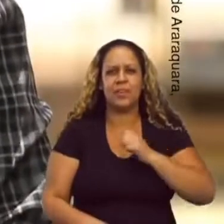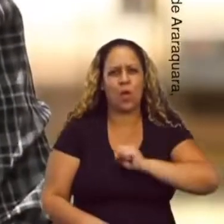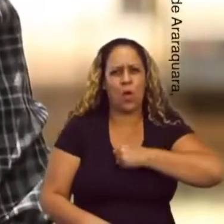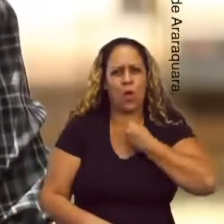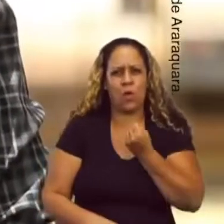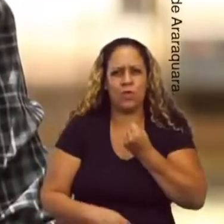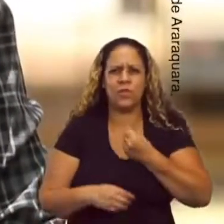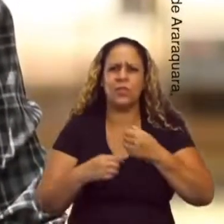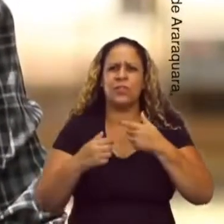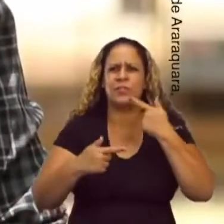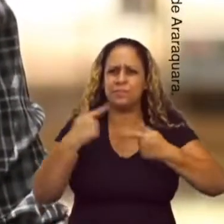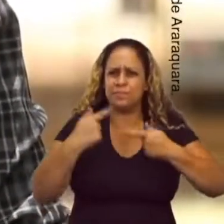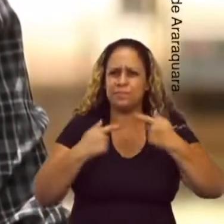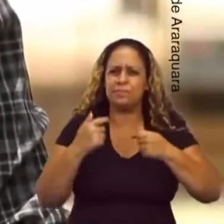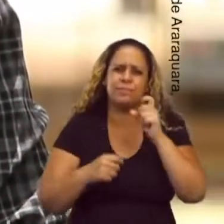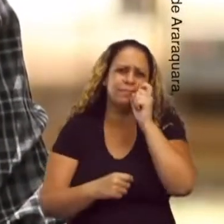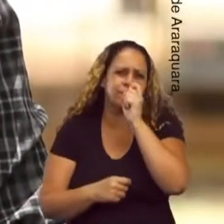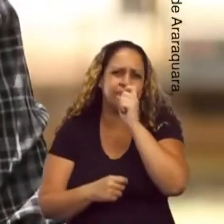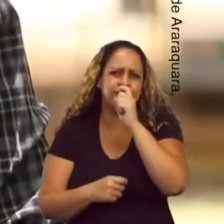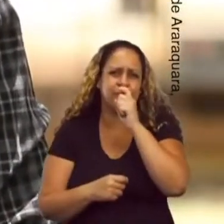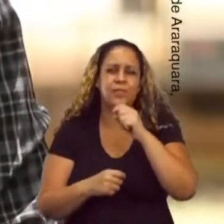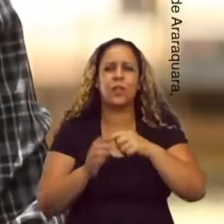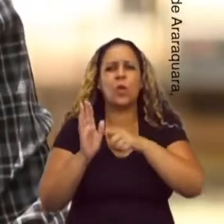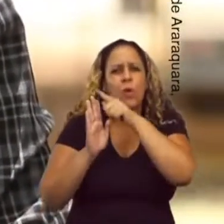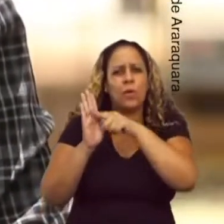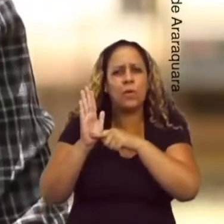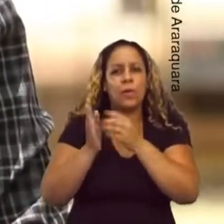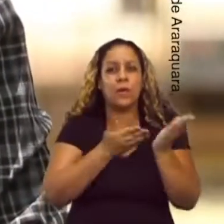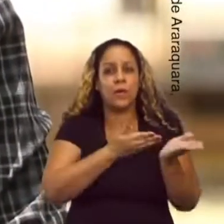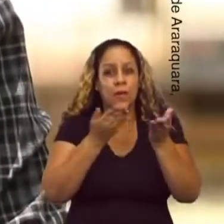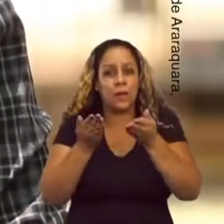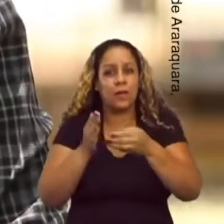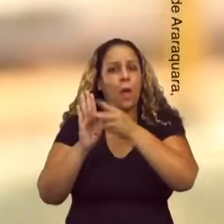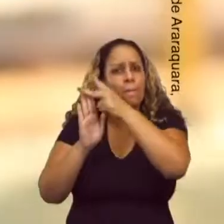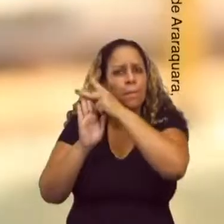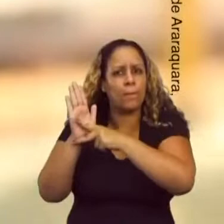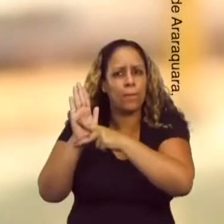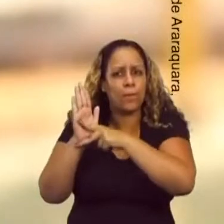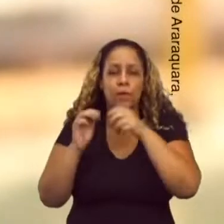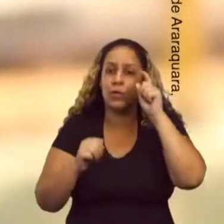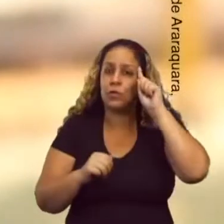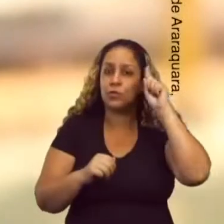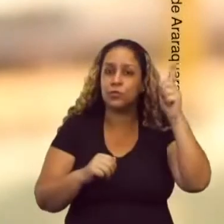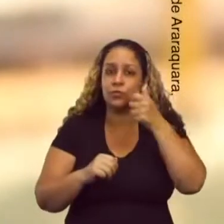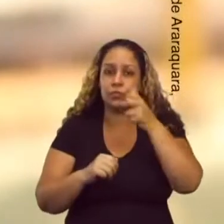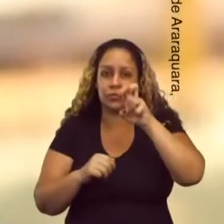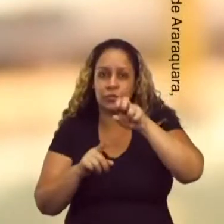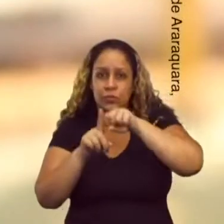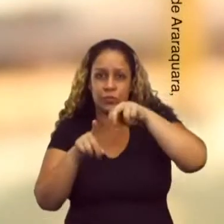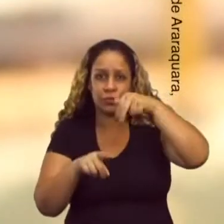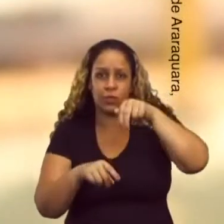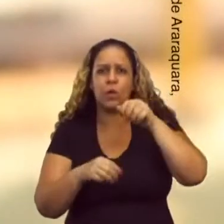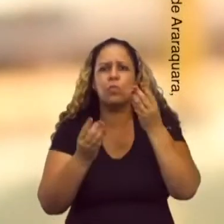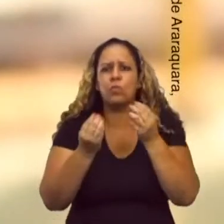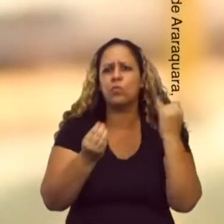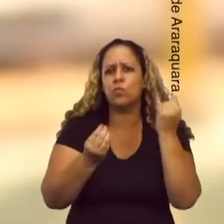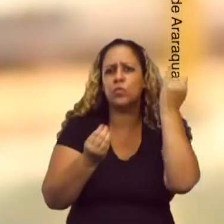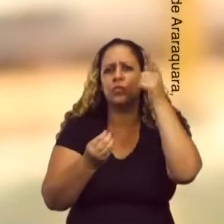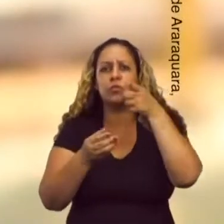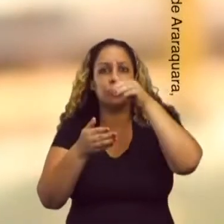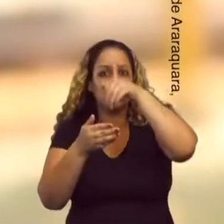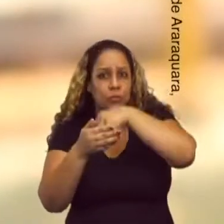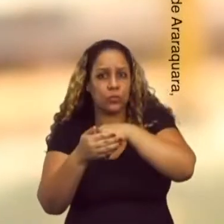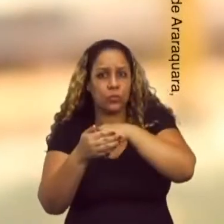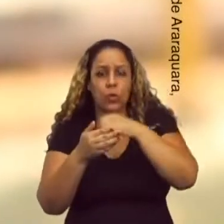Sem ódio, sem ataques e sem mentiras. Um programa que apresenta propostas. Dia 15, é muito importante que você